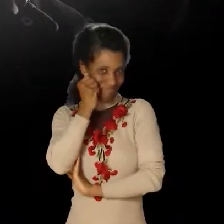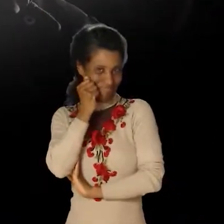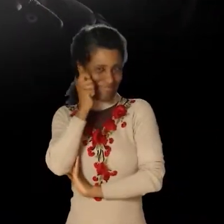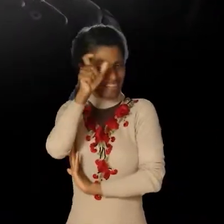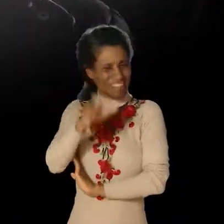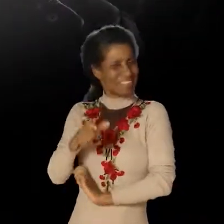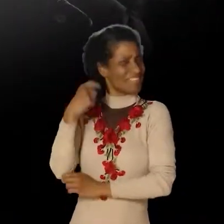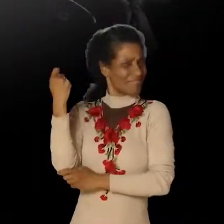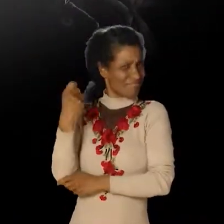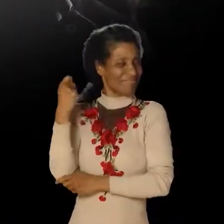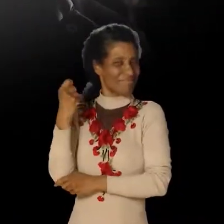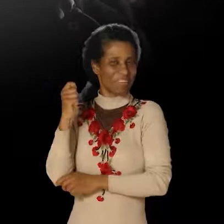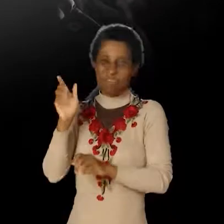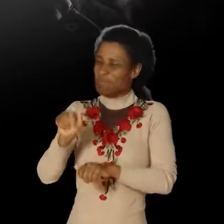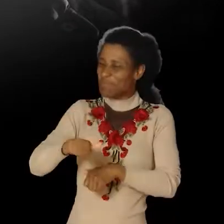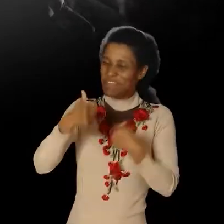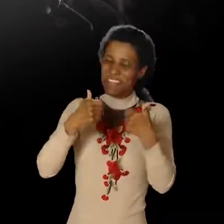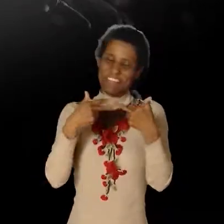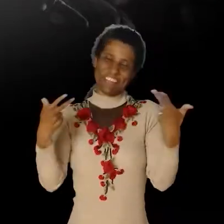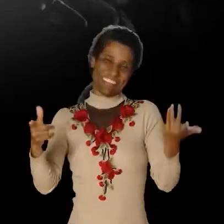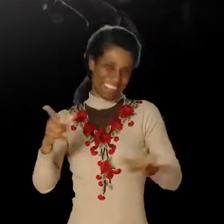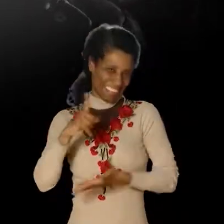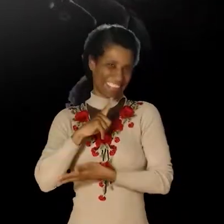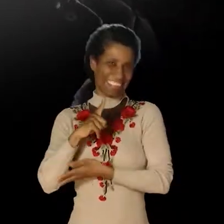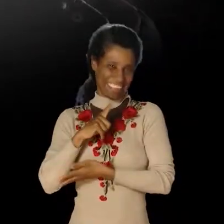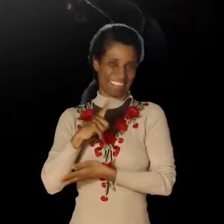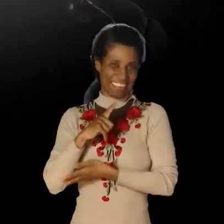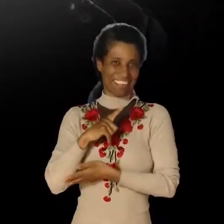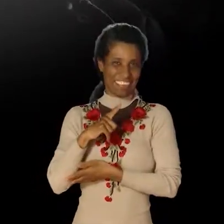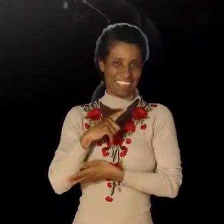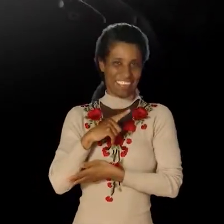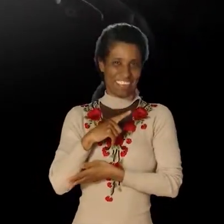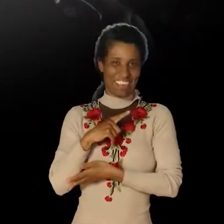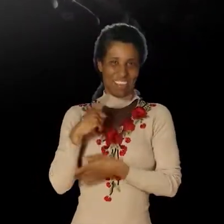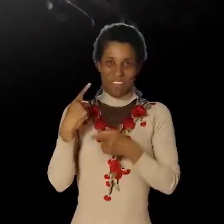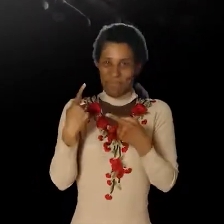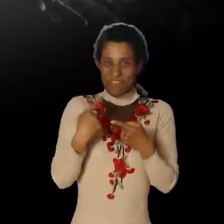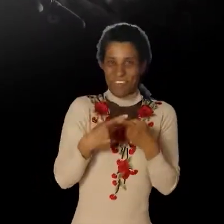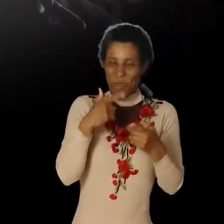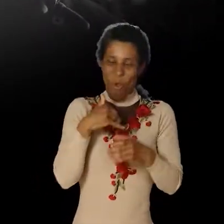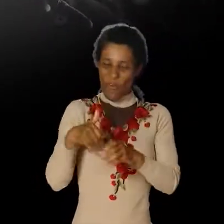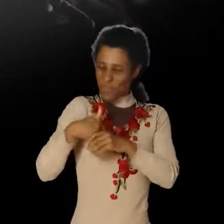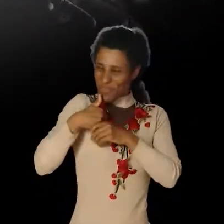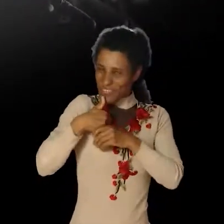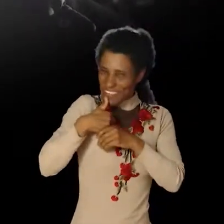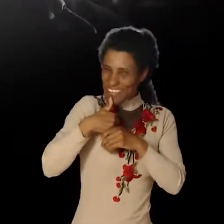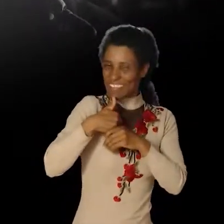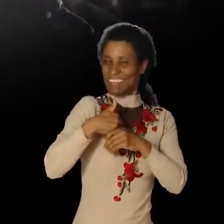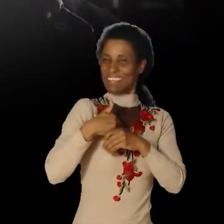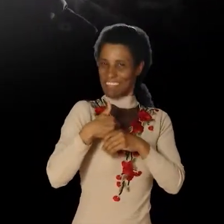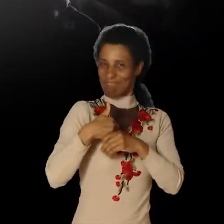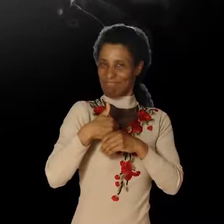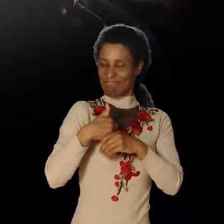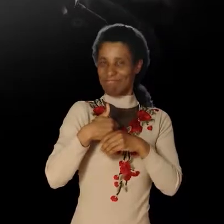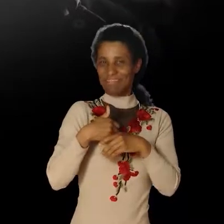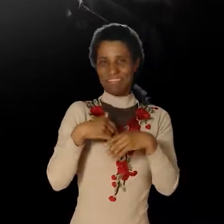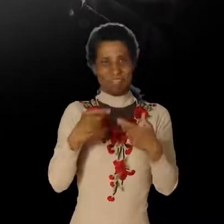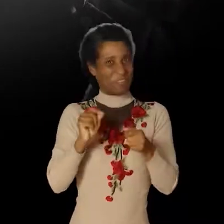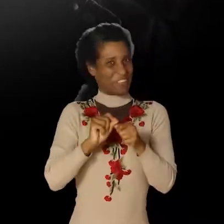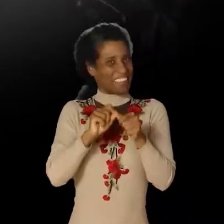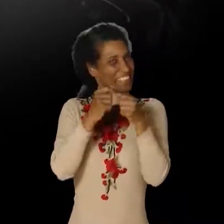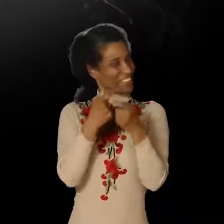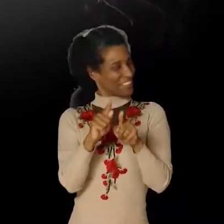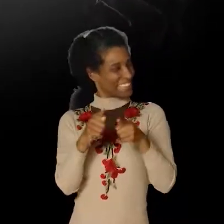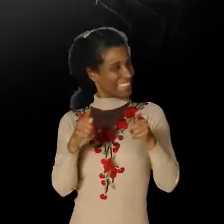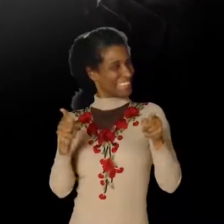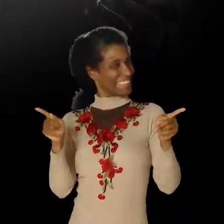Ser gaúcho é a melhor coisa que tem, né? A gente cevar um chimarrão, né?